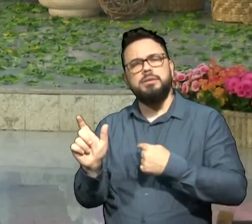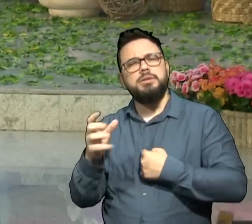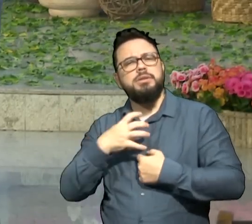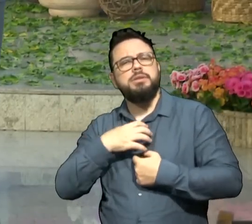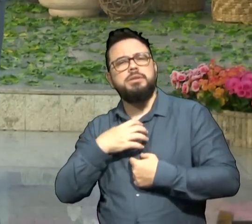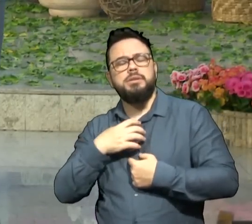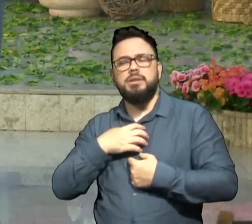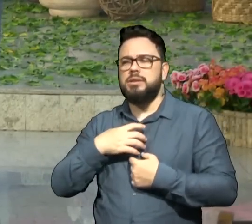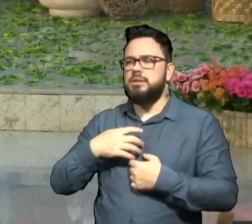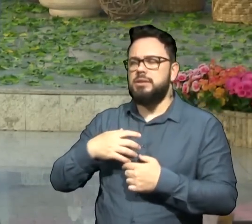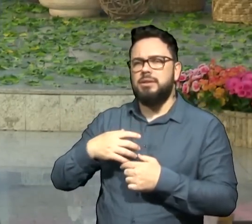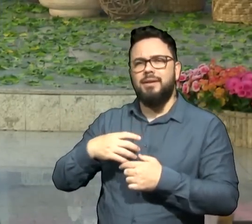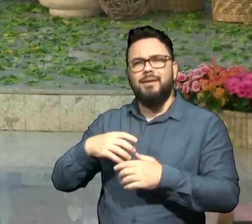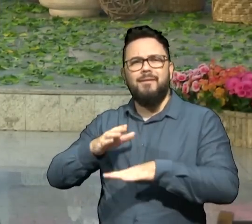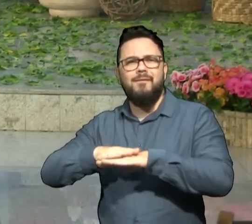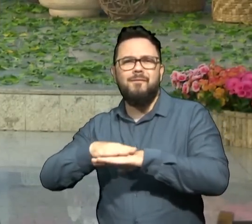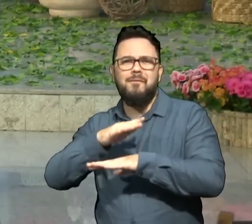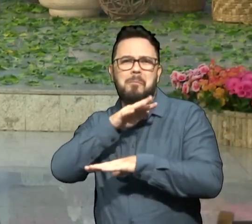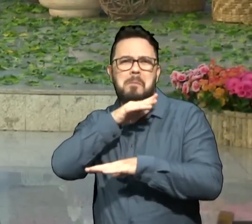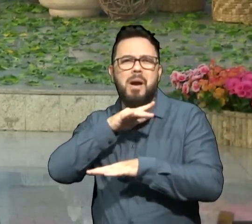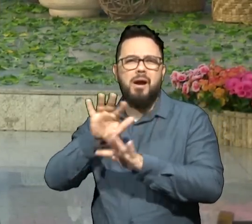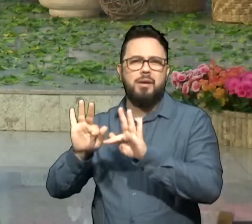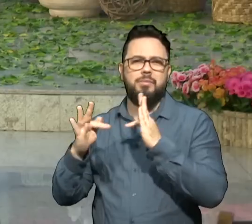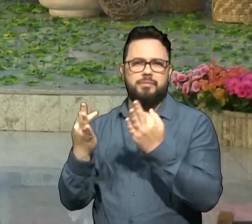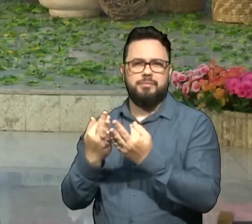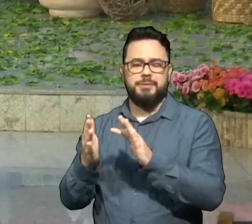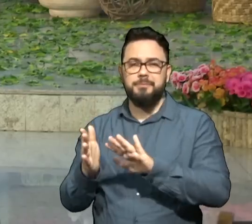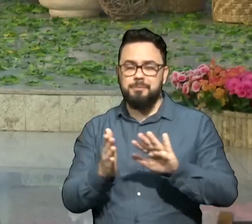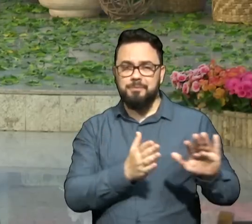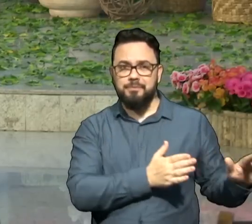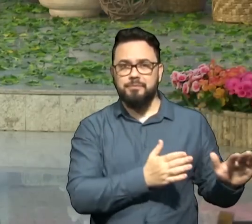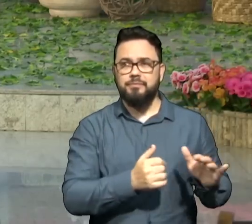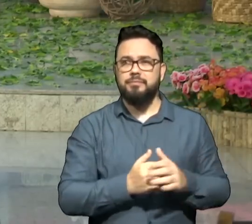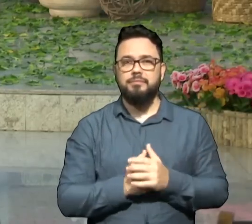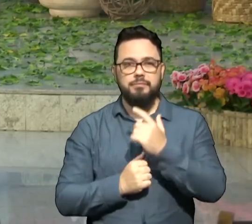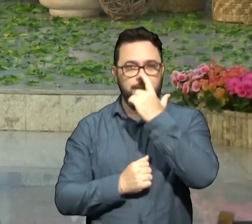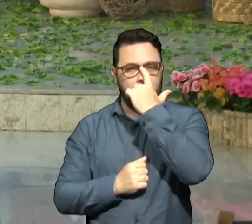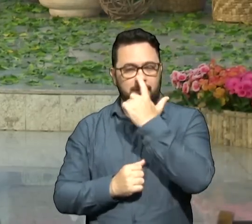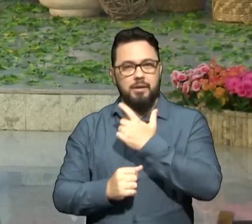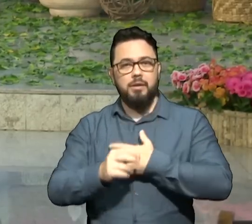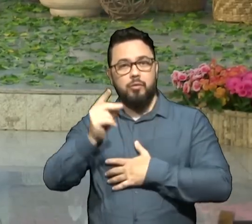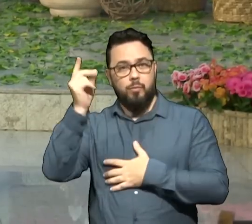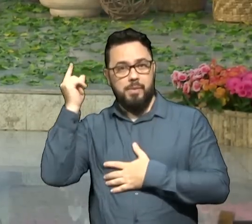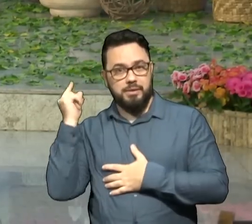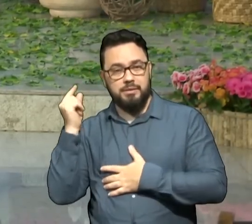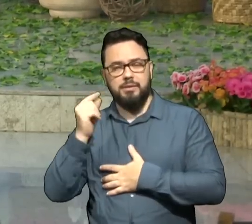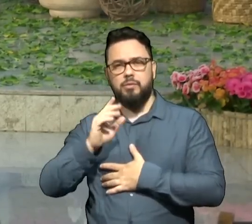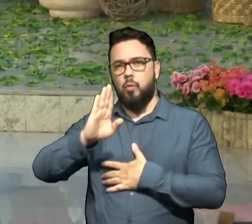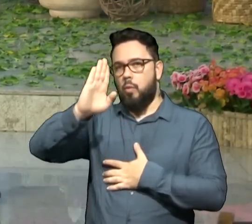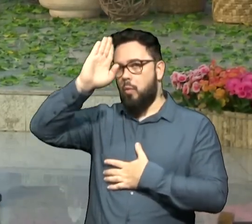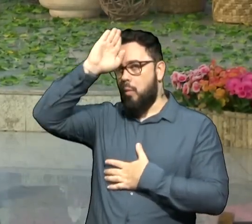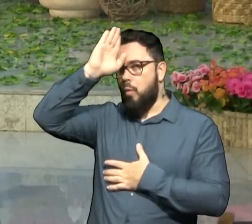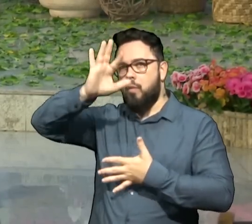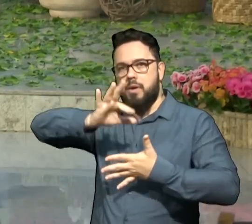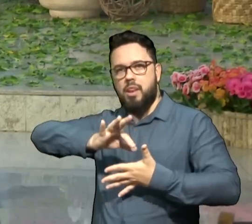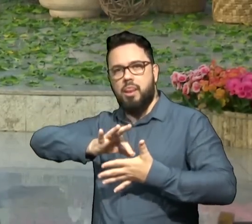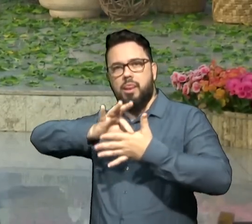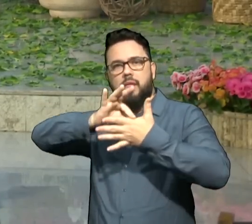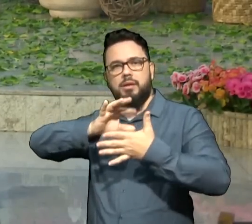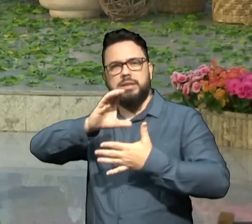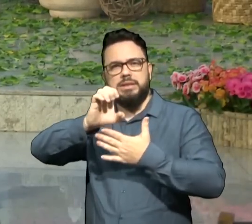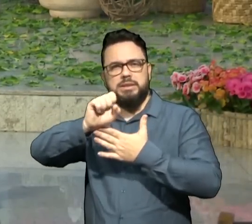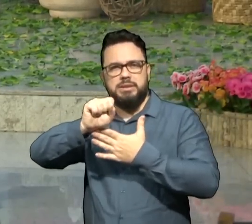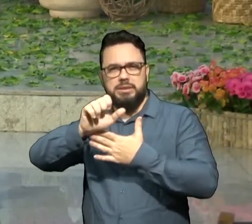para um judeu da Galileia a palavra romano império César era odiada e a palavra Messias era um